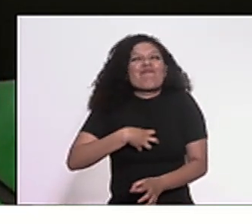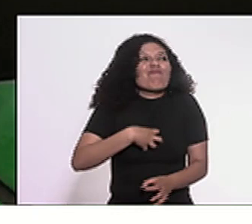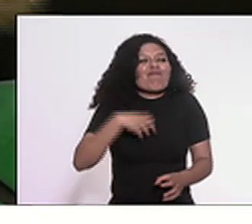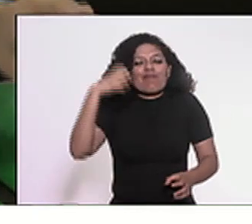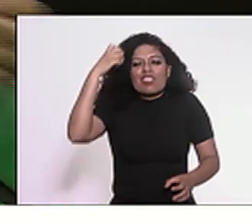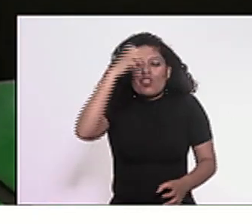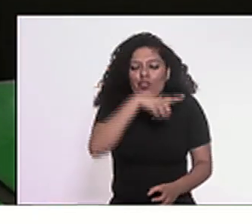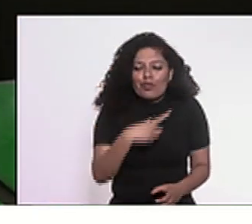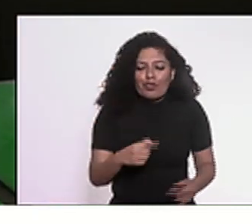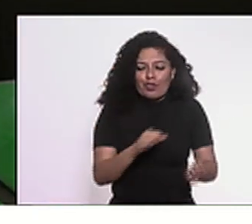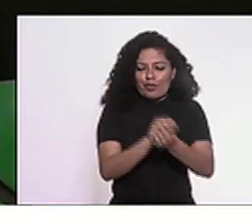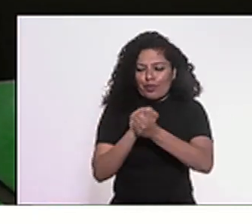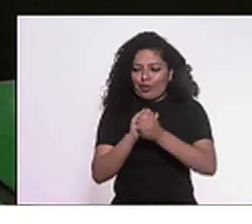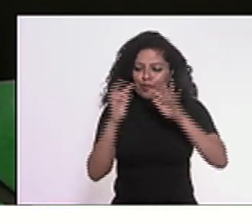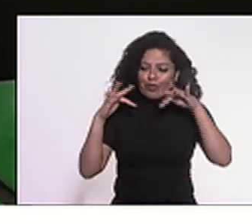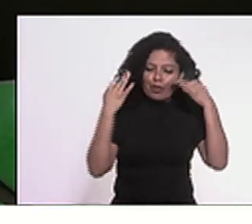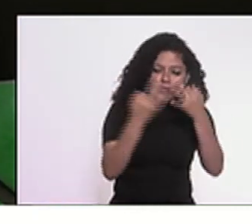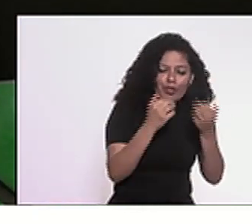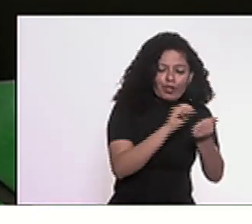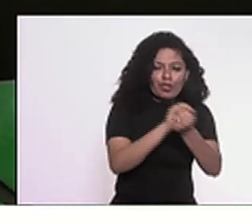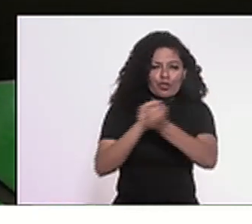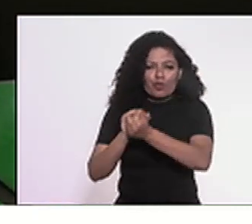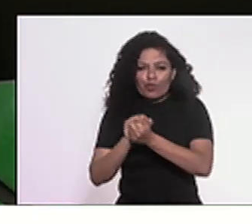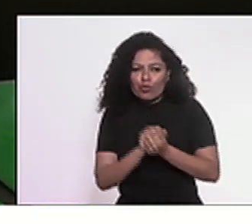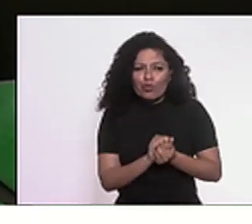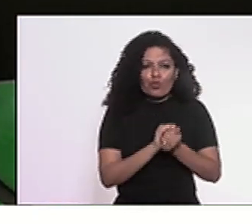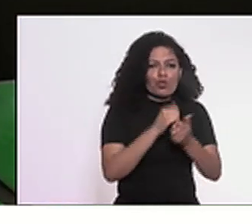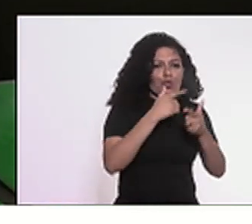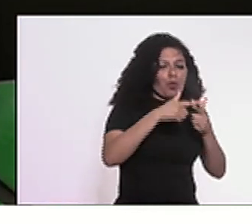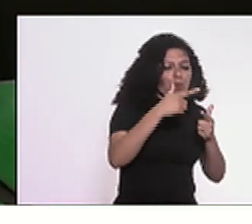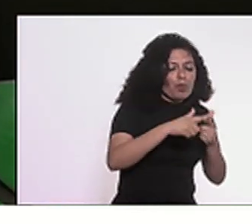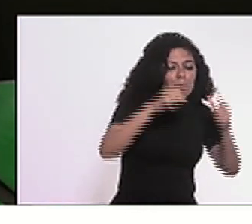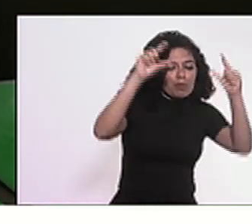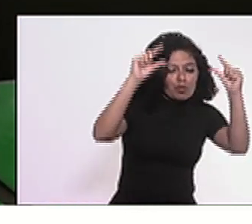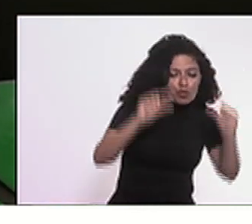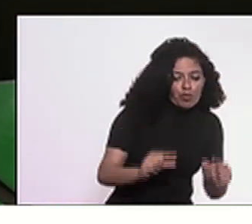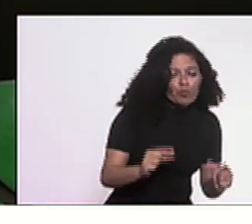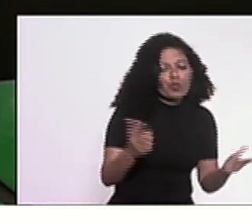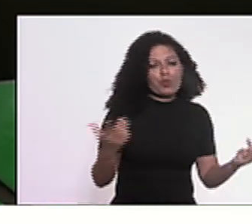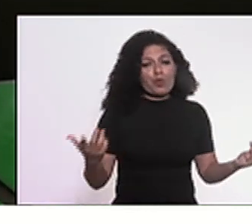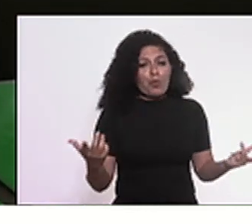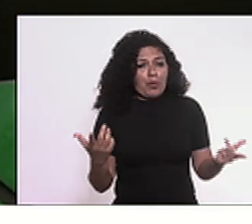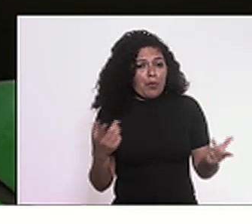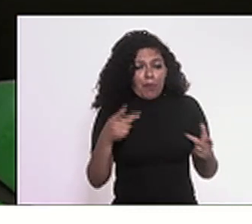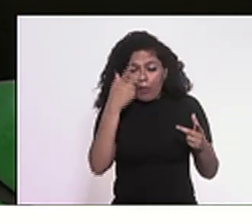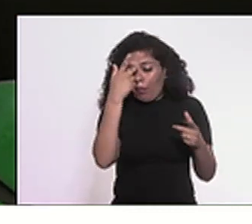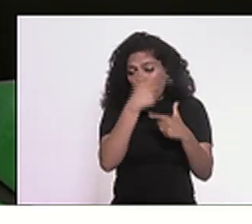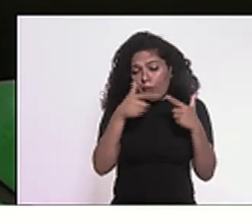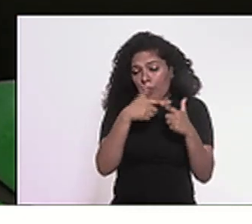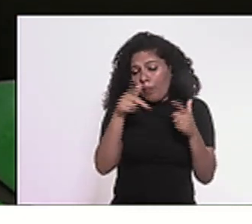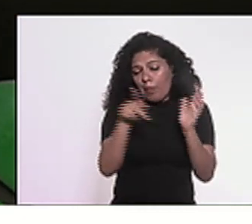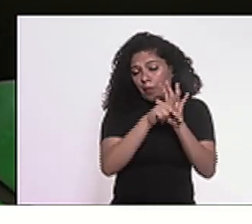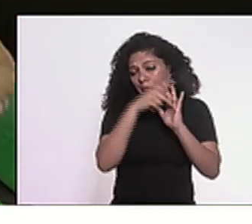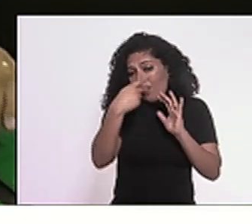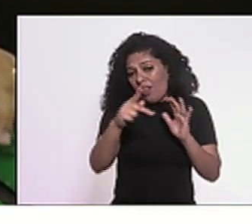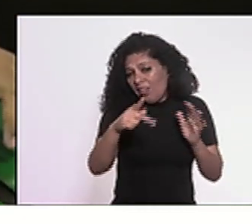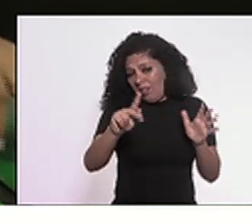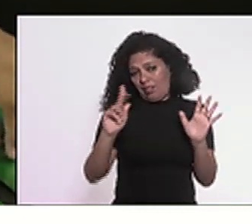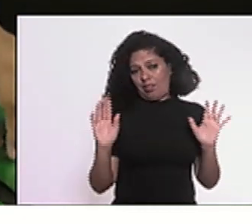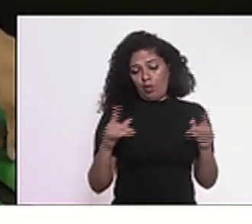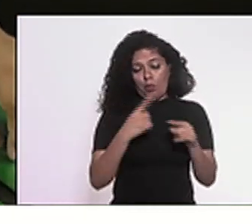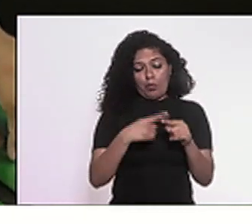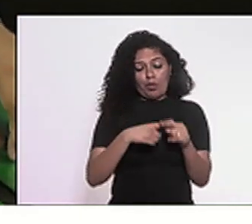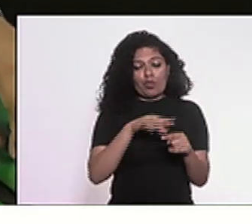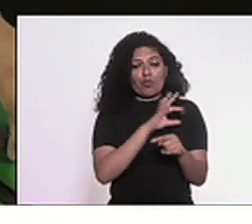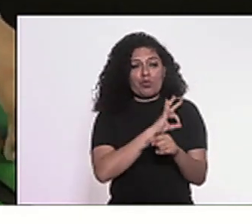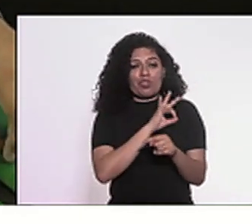ter contato com a família, em resolver os problemas sociais que ele tem que resolver. Até porque os